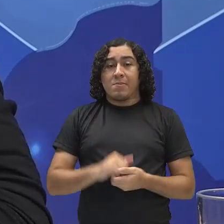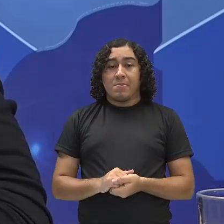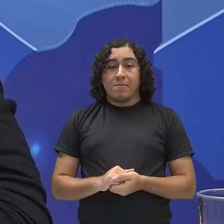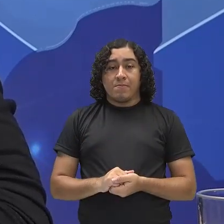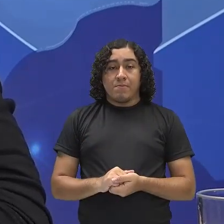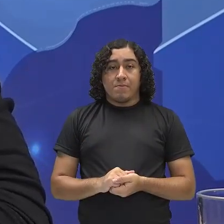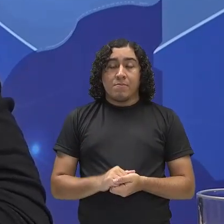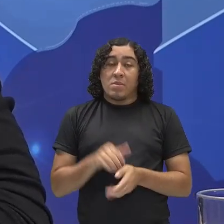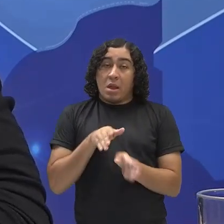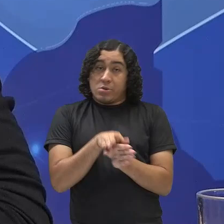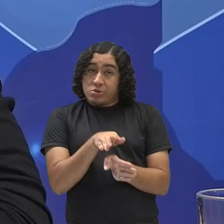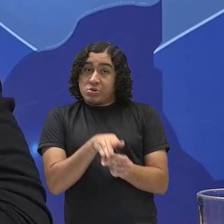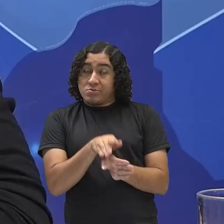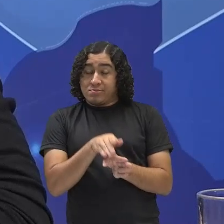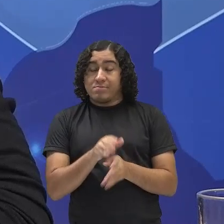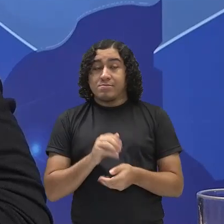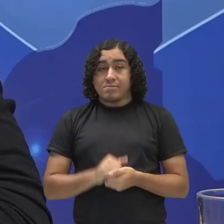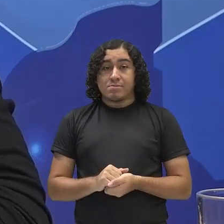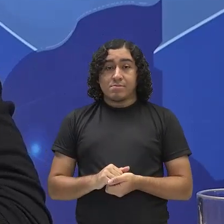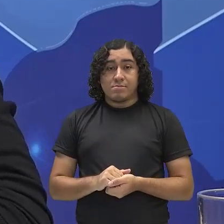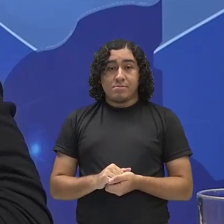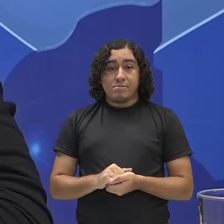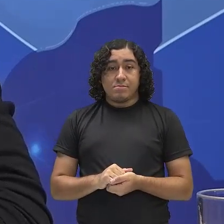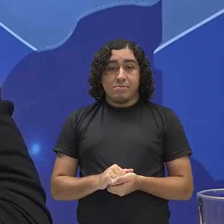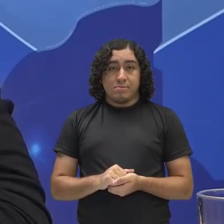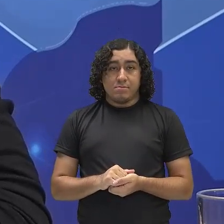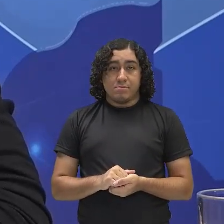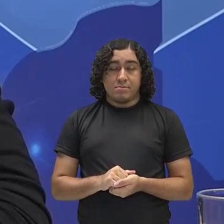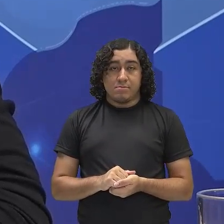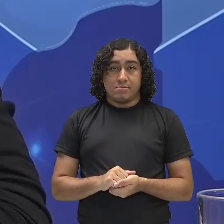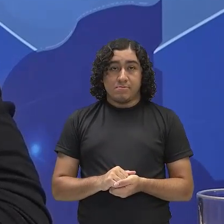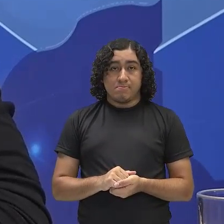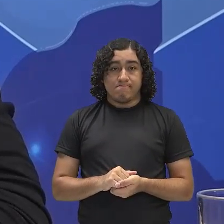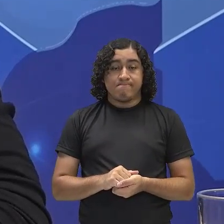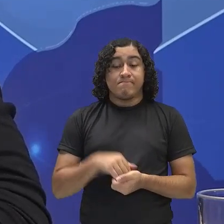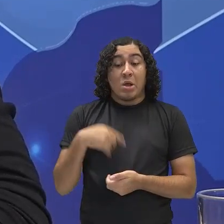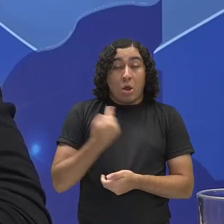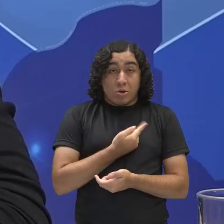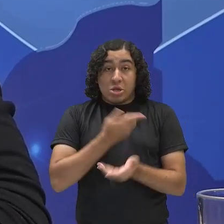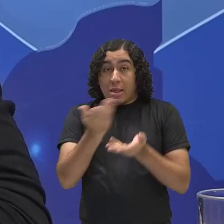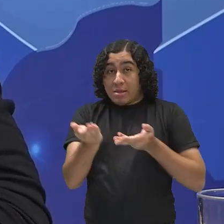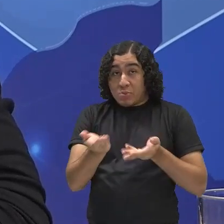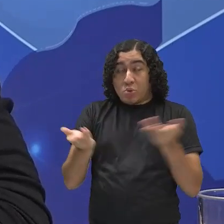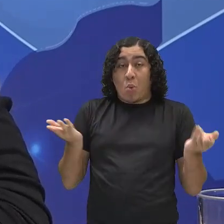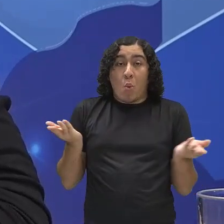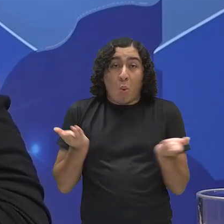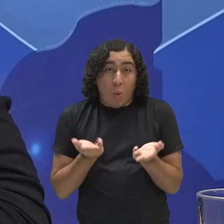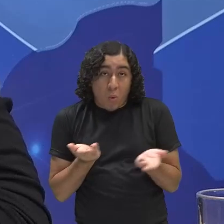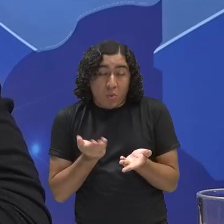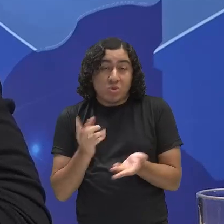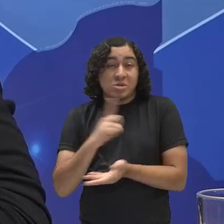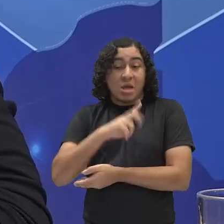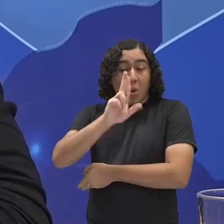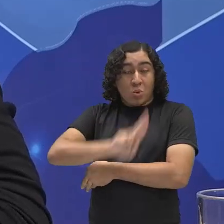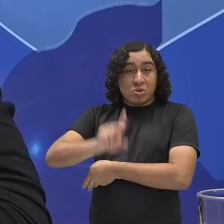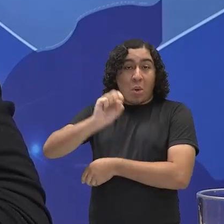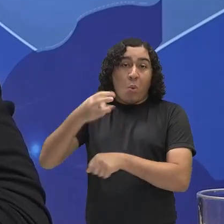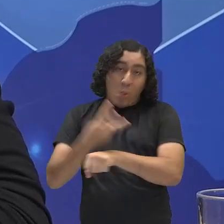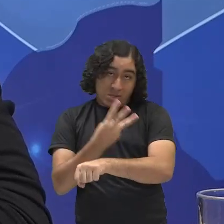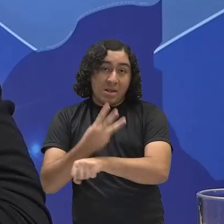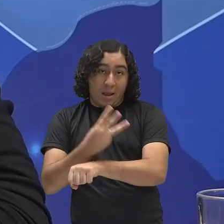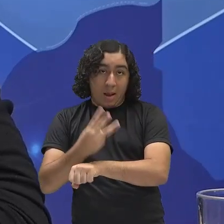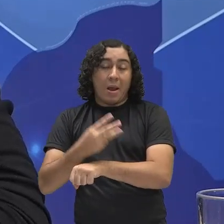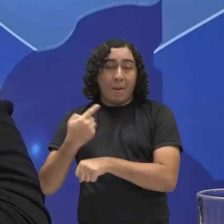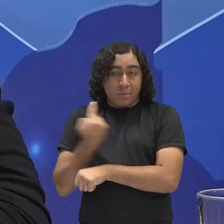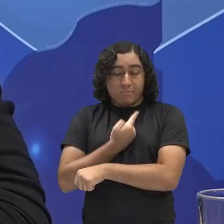instruir o senhor. Geralmente, a maioria dos atendimentos que a gente realiza hoje é com o auxílio da ferramenta de WhatsApp, que é uma ferramenta que a